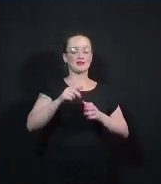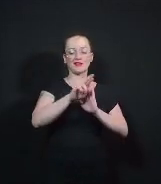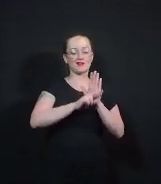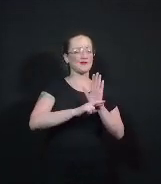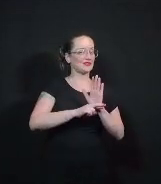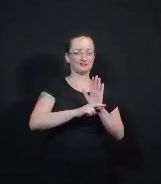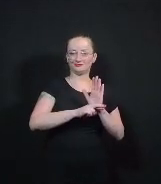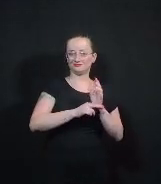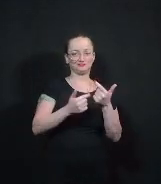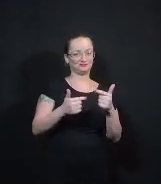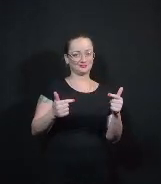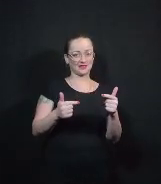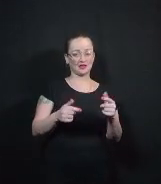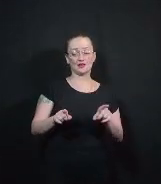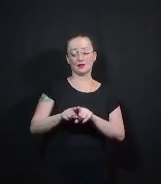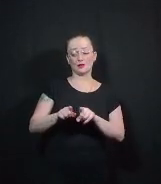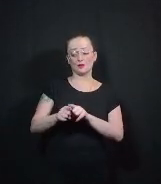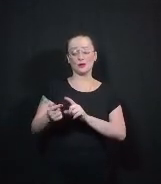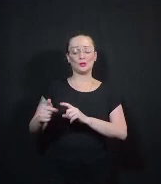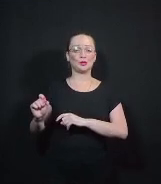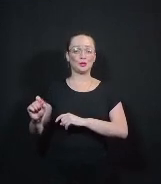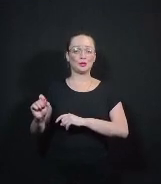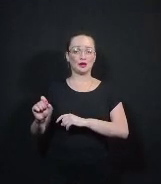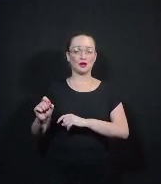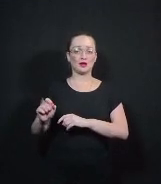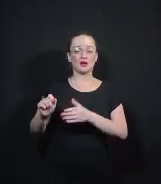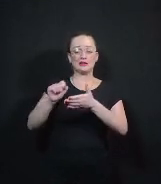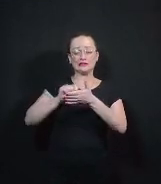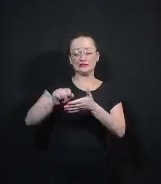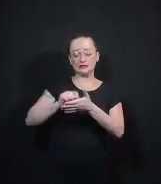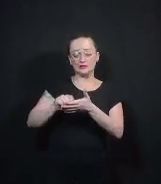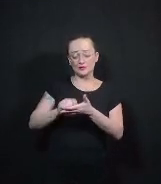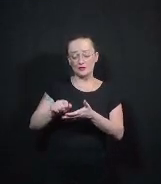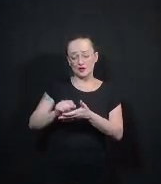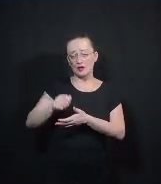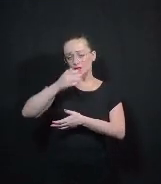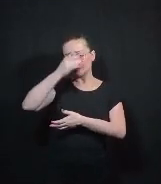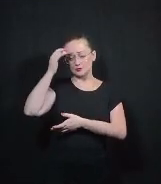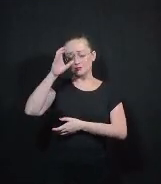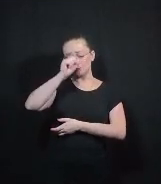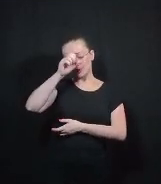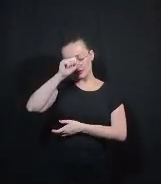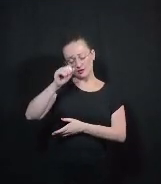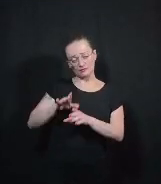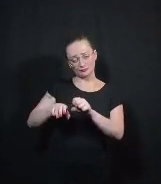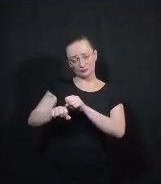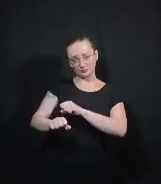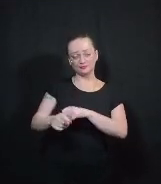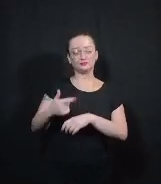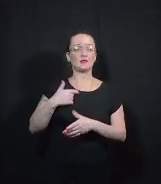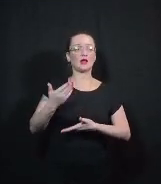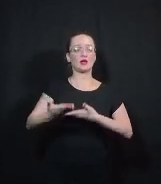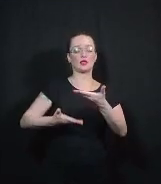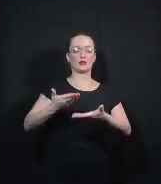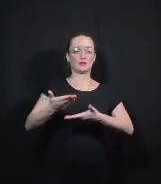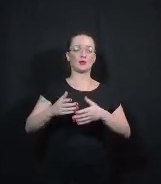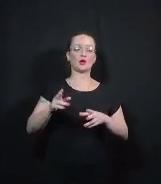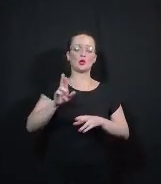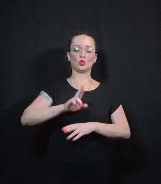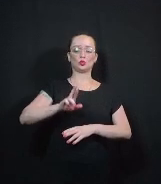necessária, nem a literacia ou a alfabetização necessária para lidar com o